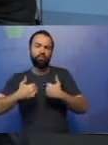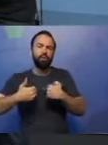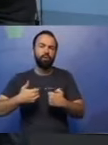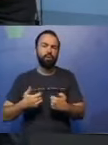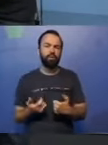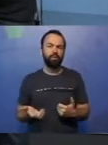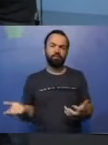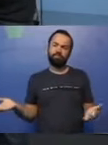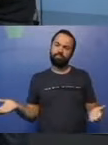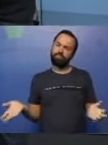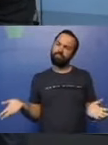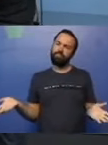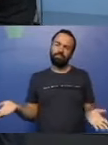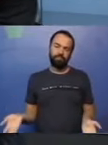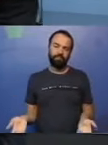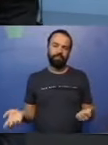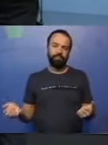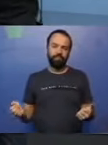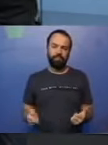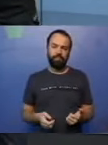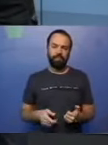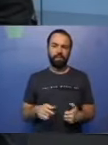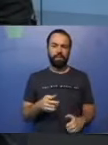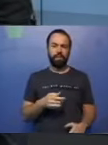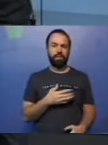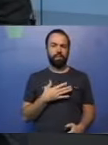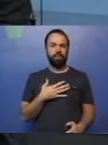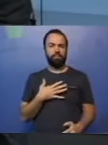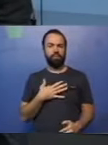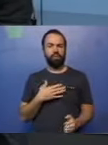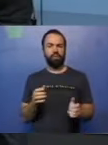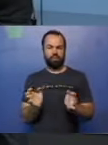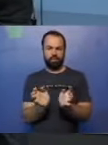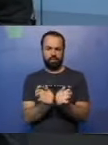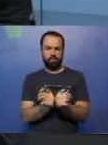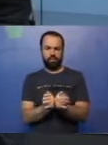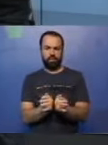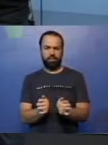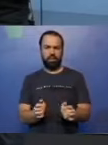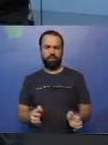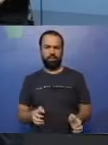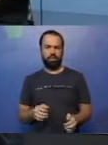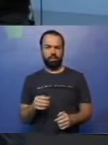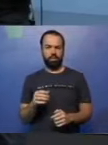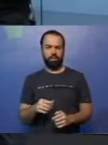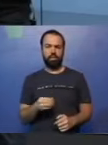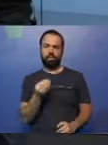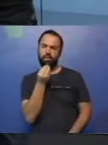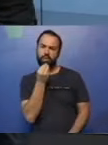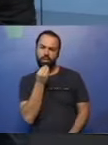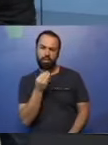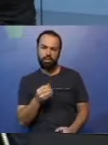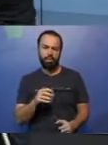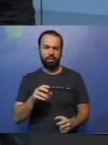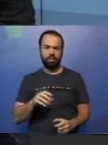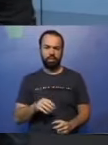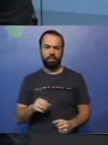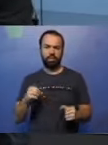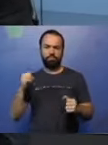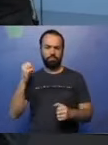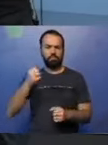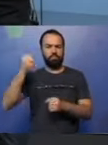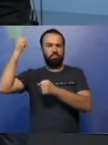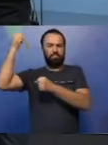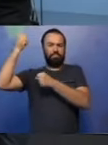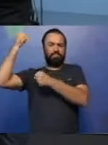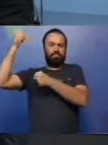que infelizmente está parado por enquanto. Será que meu time tem chance de ser campeão